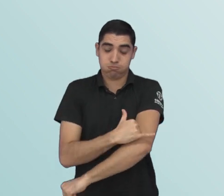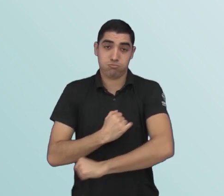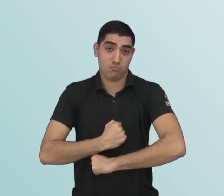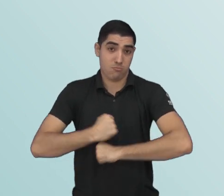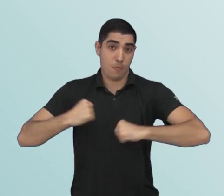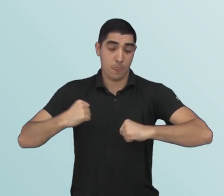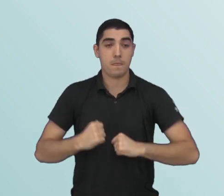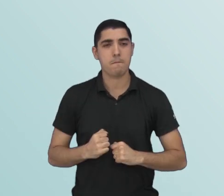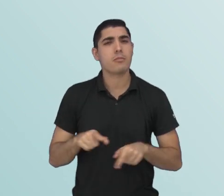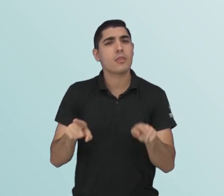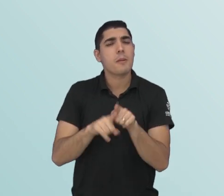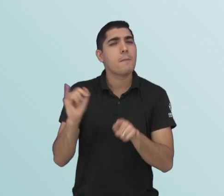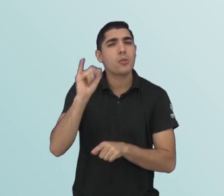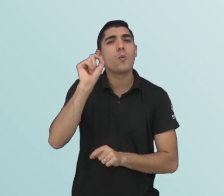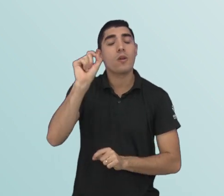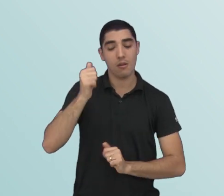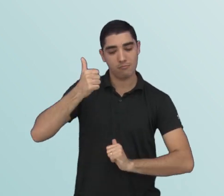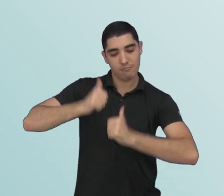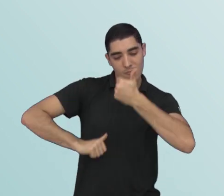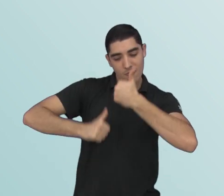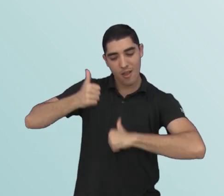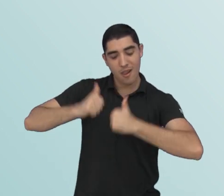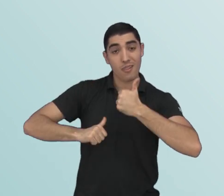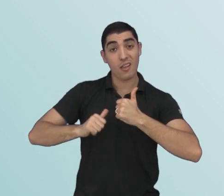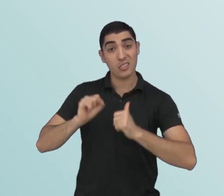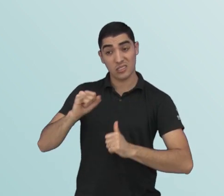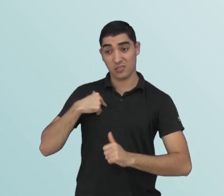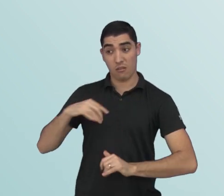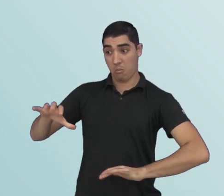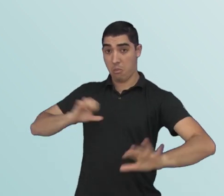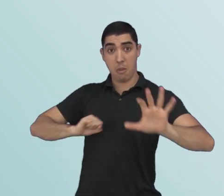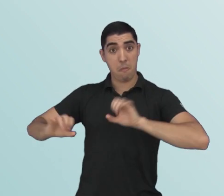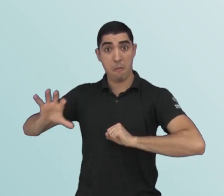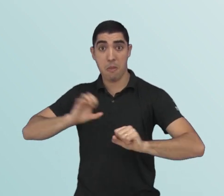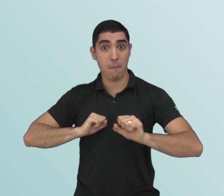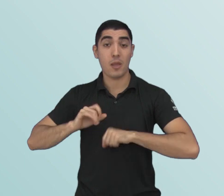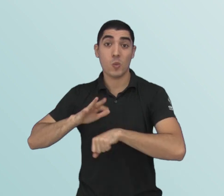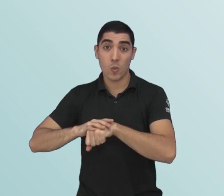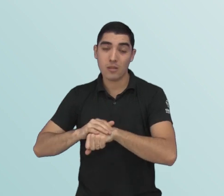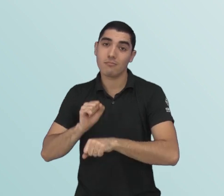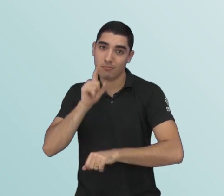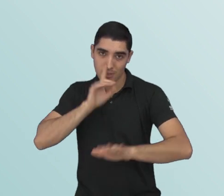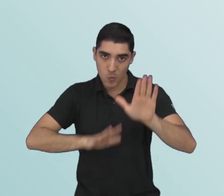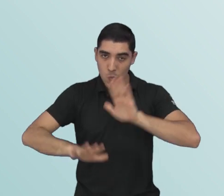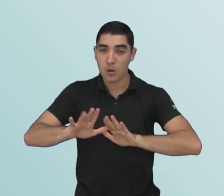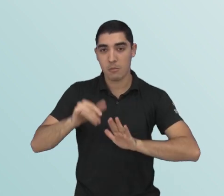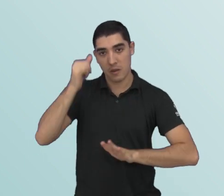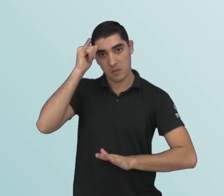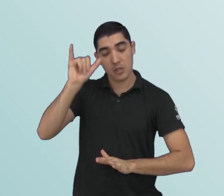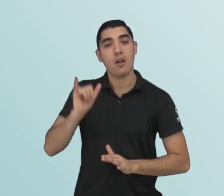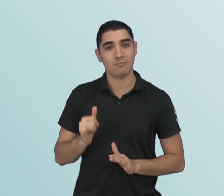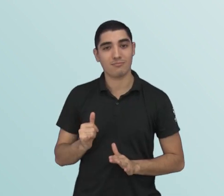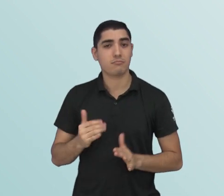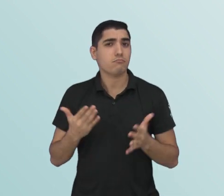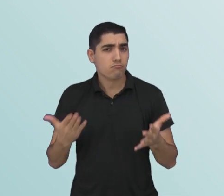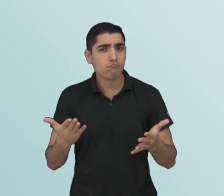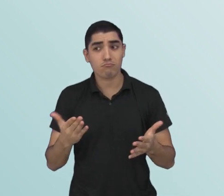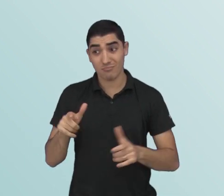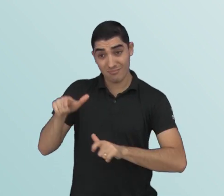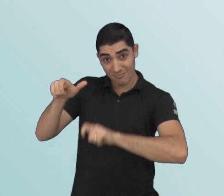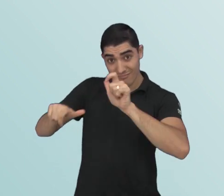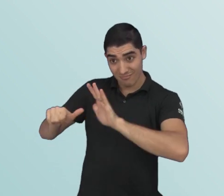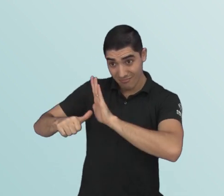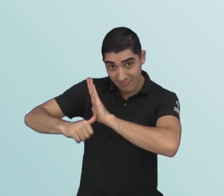obesidade. É importante avaliar a imunidade, porque eles têm mais tendência a adquirir infecções. Então,